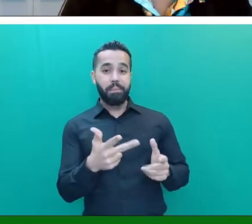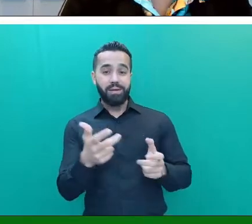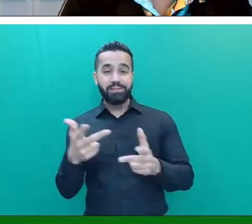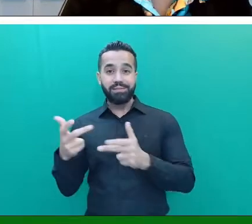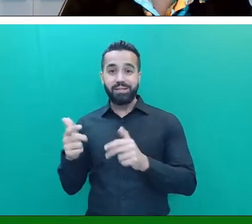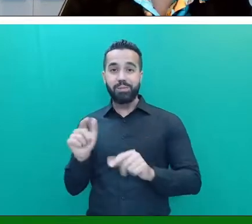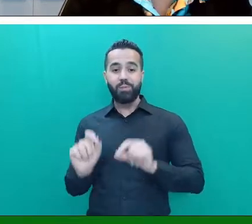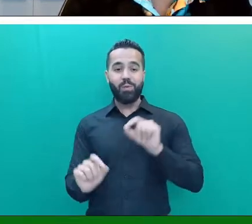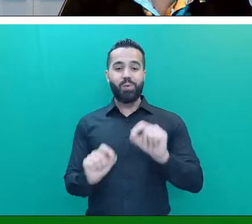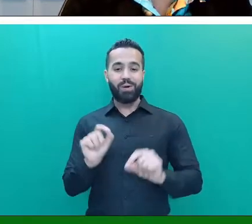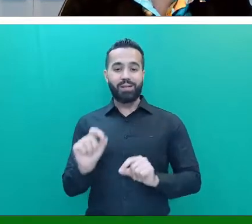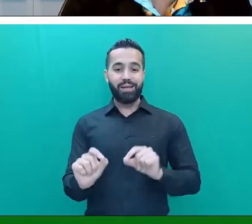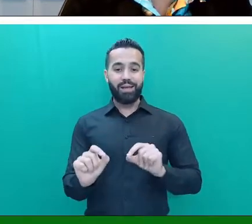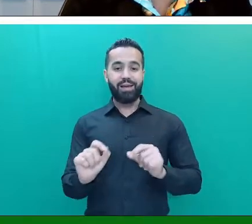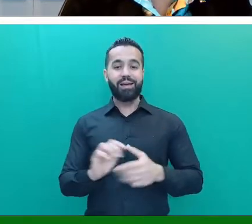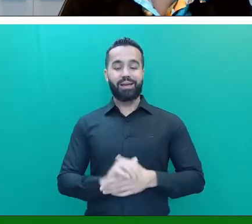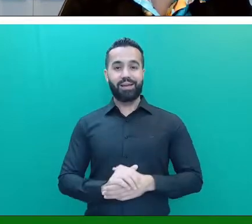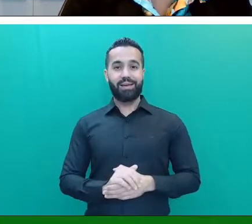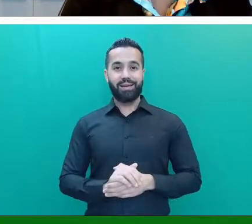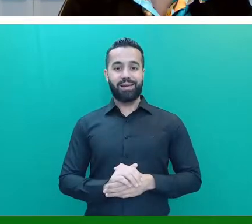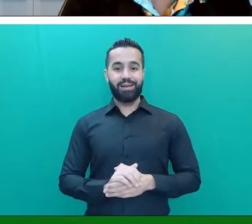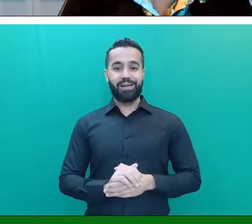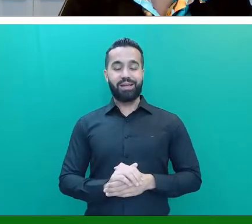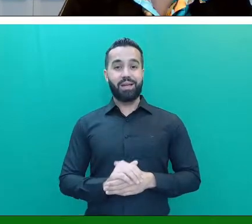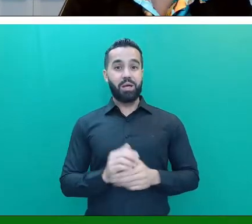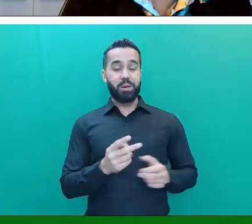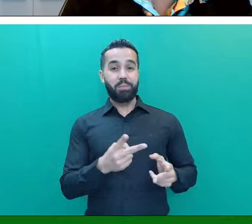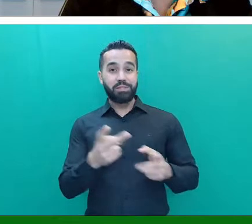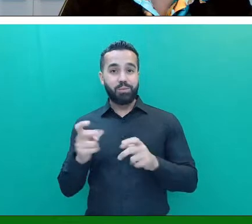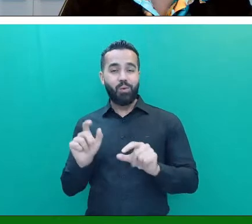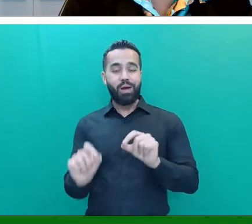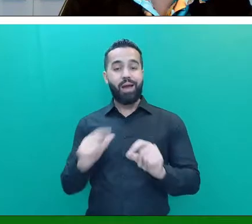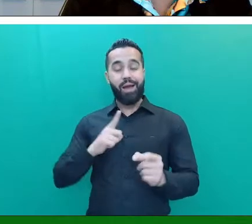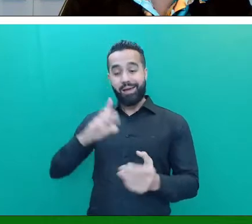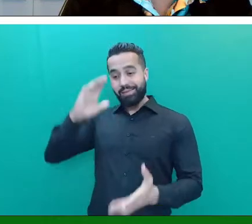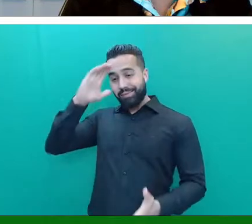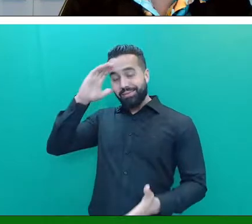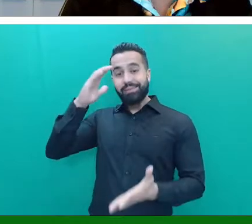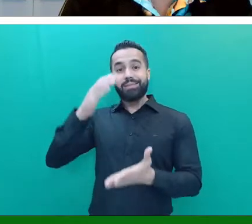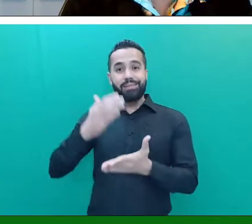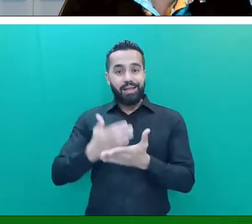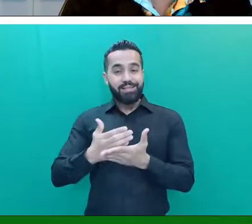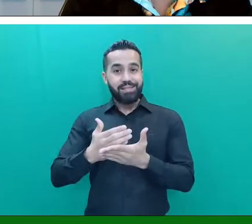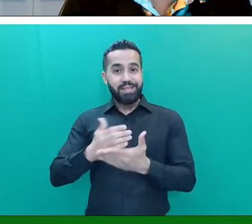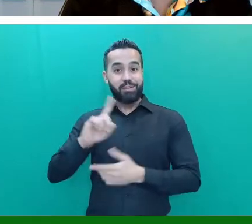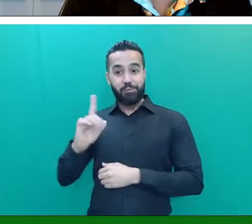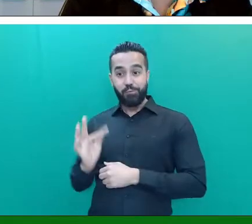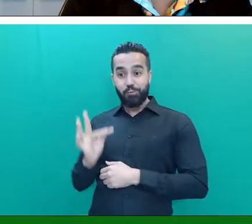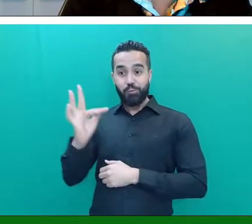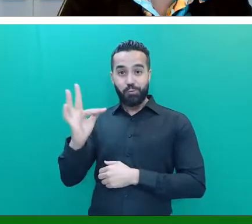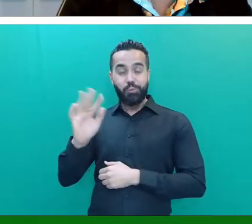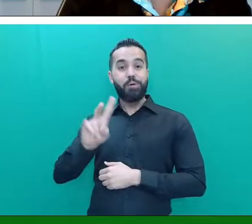confirmar isso com mais contundência ou menos, que essa tese, quando vier a público, será uma referência.